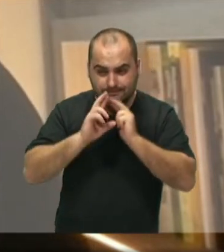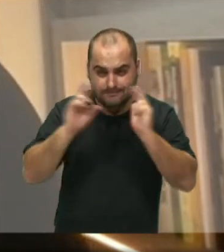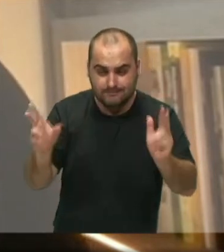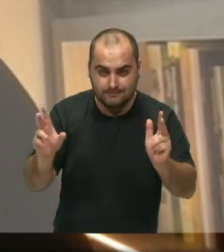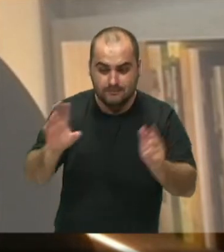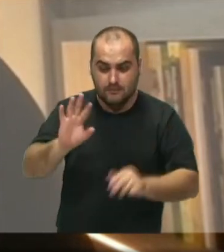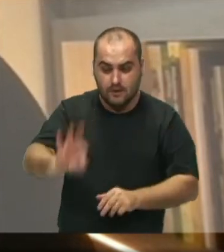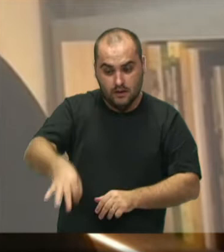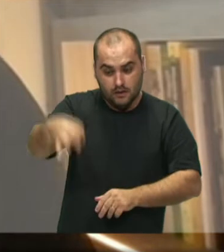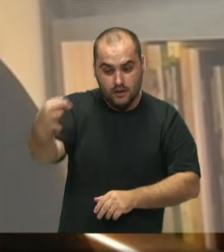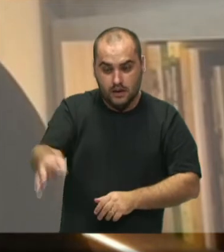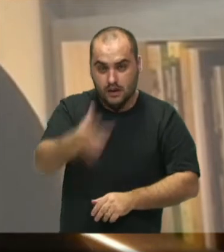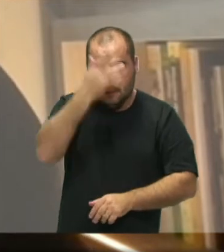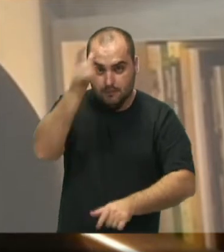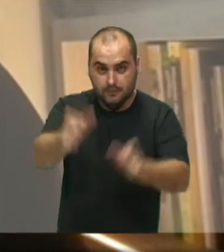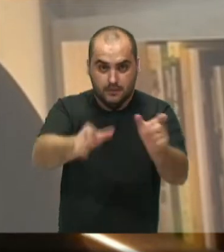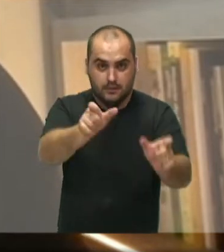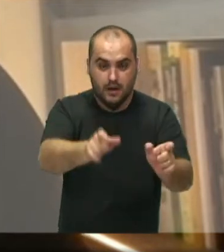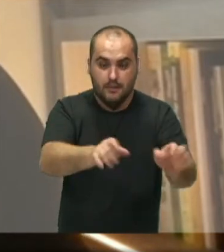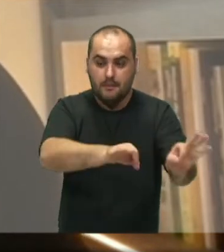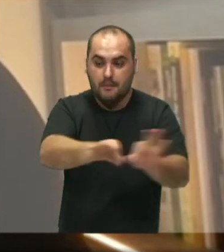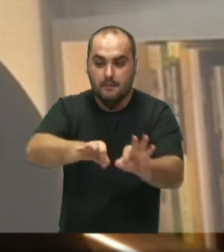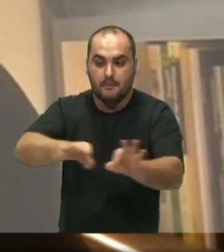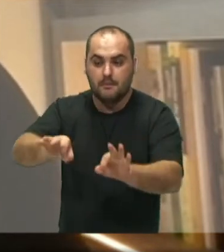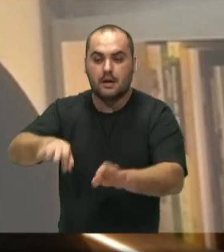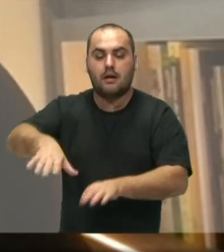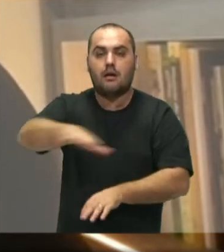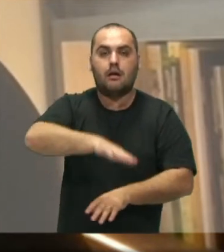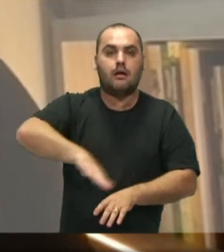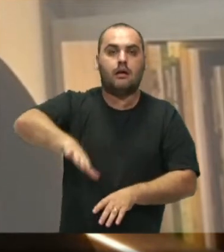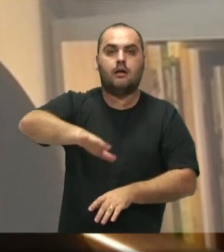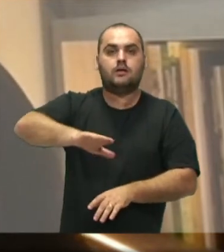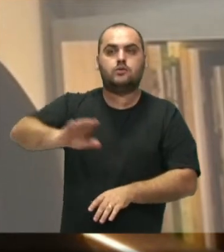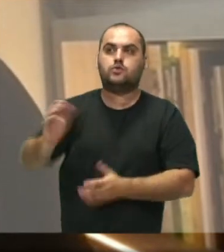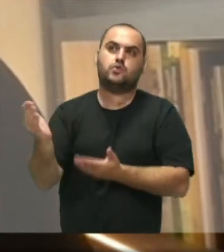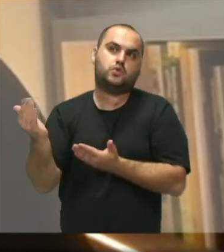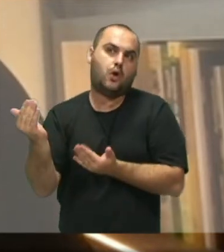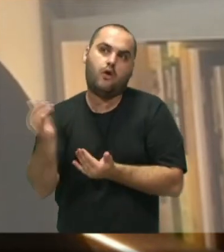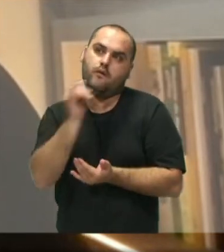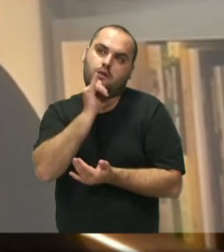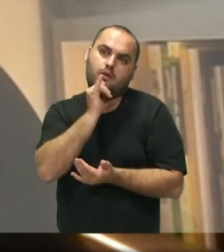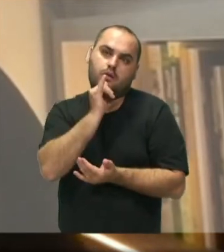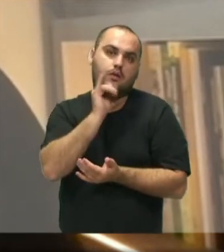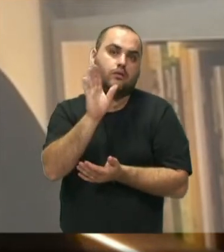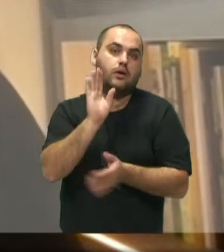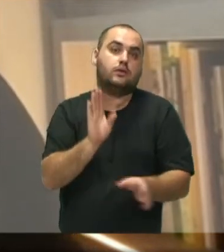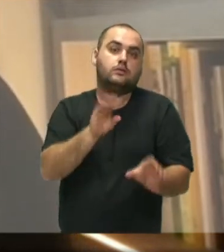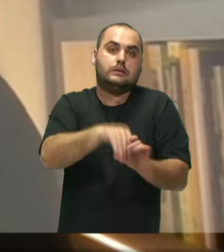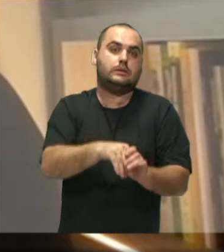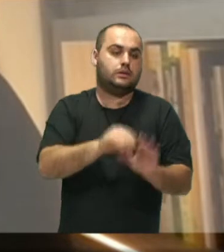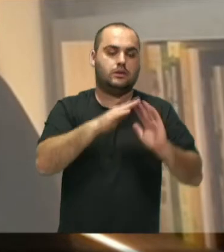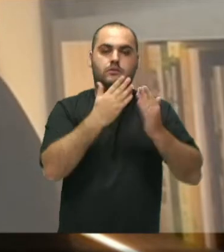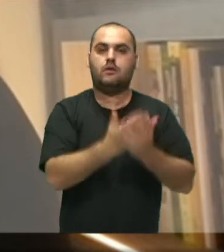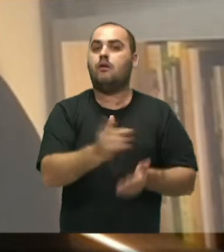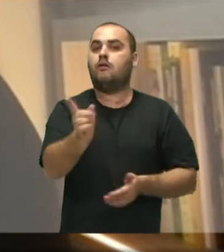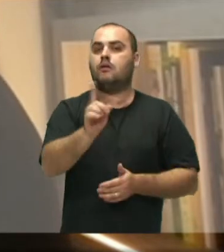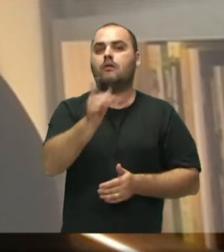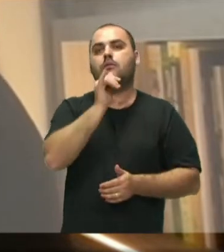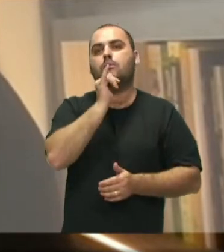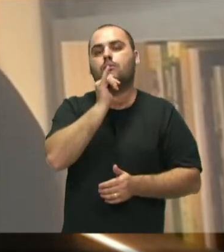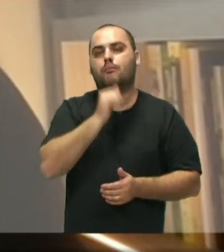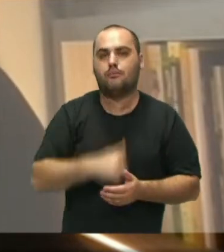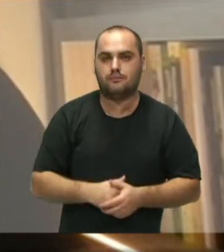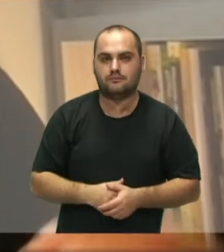qualificando as pessoas preparando elas para o mercado de trabalho jovens e não só dentro da escola mas inclusive